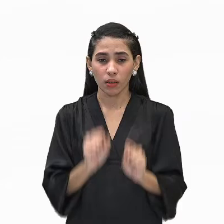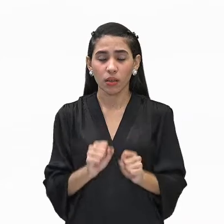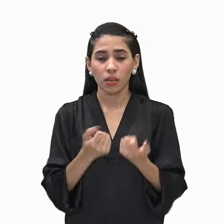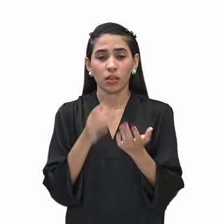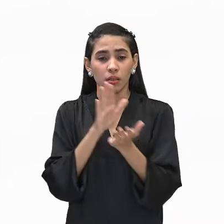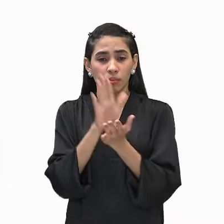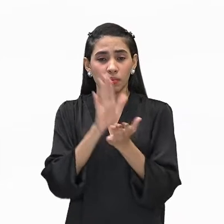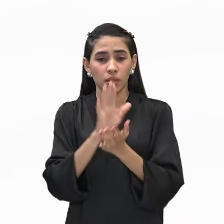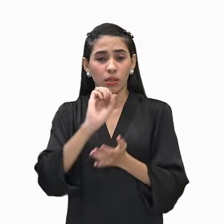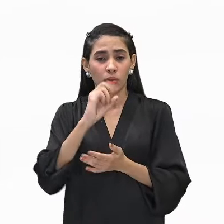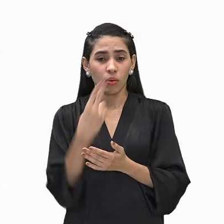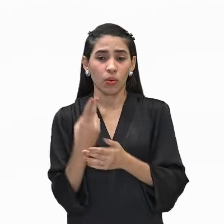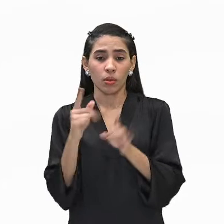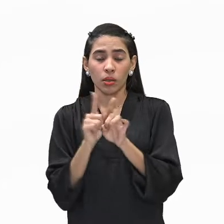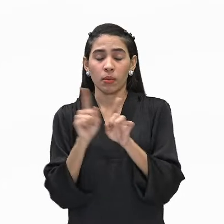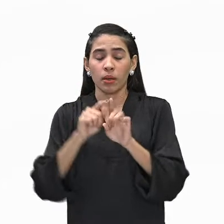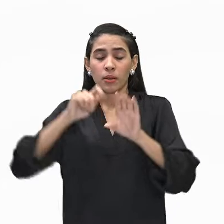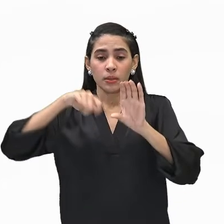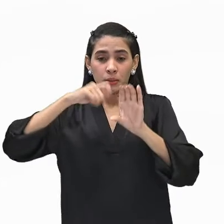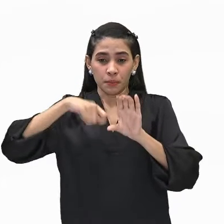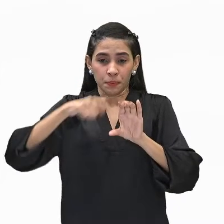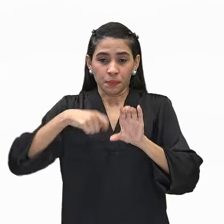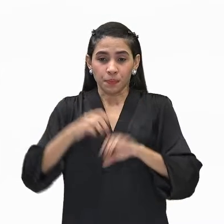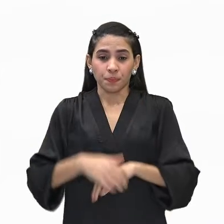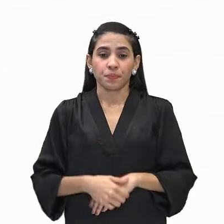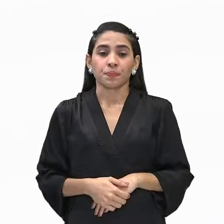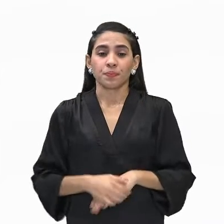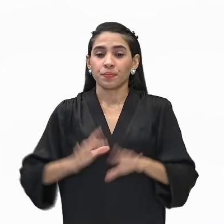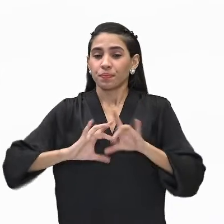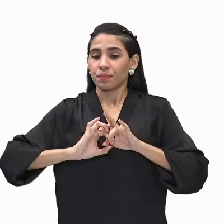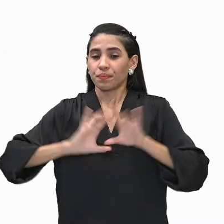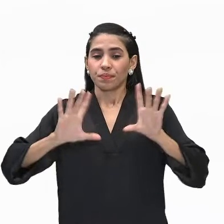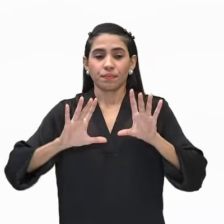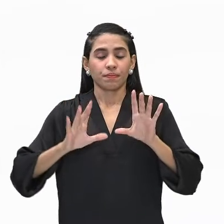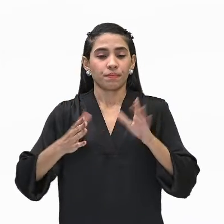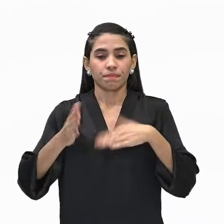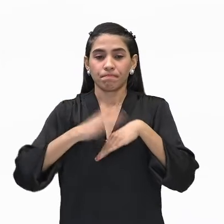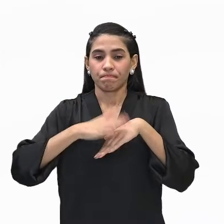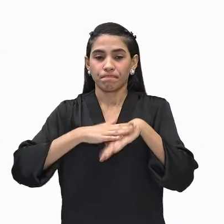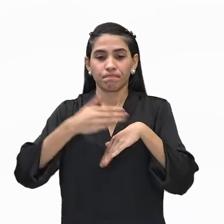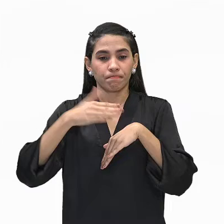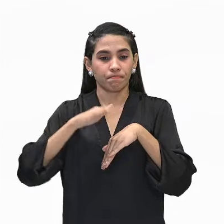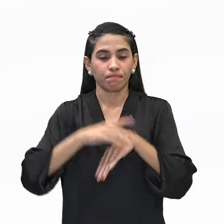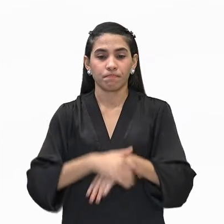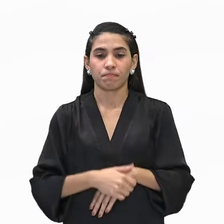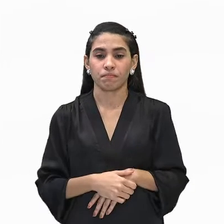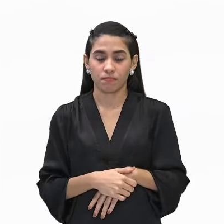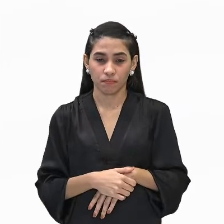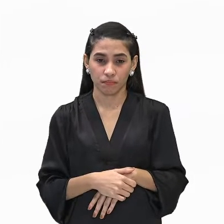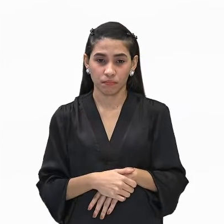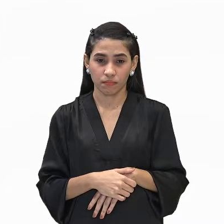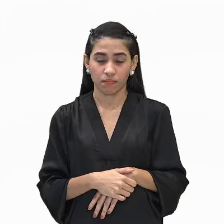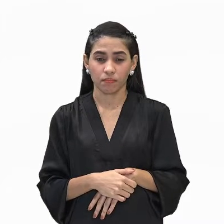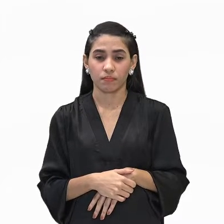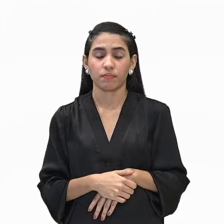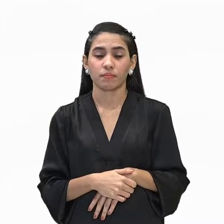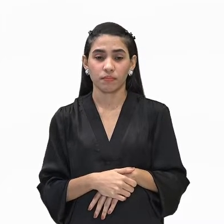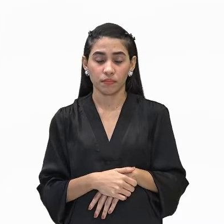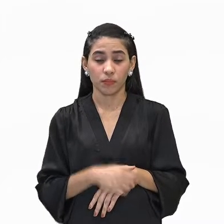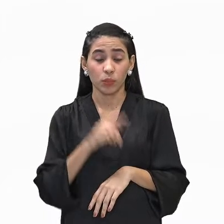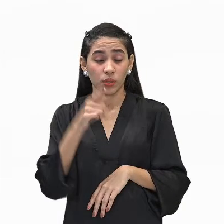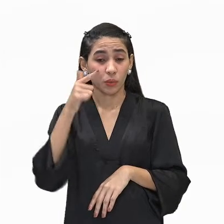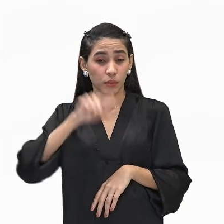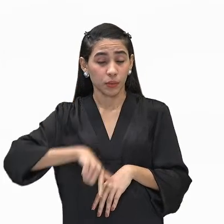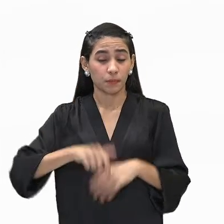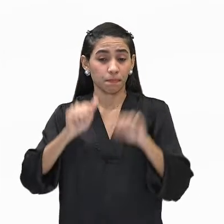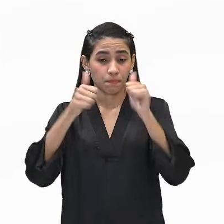ou em formato de vídeo, livre escolha dos grupos e, claro, de acordo com os materiais que vocês tiverem em mãos para realizar